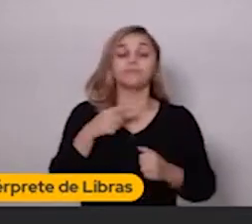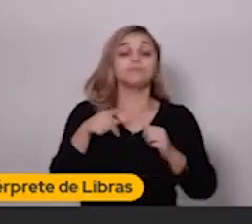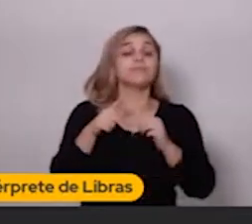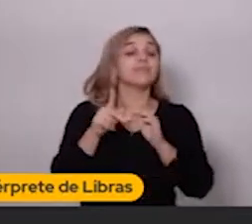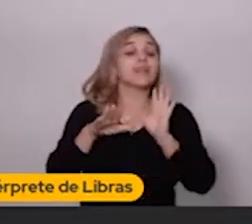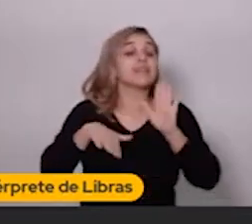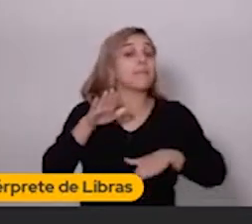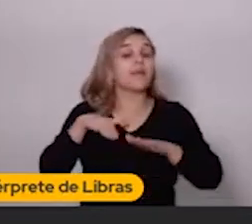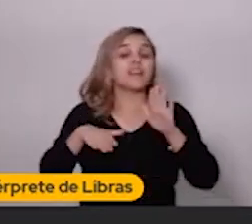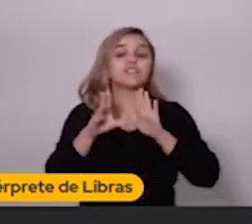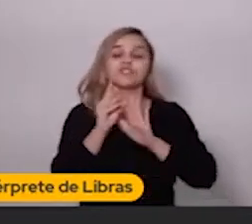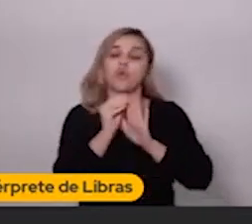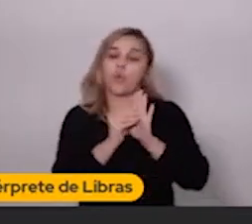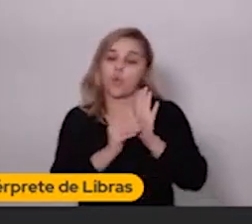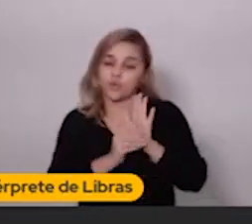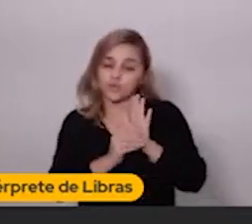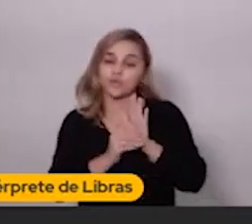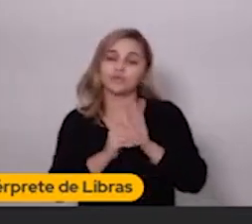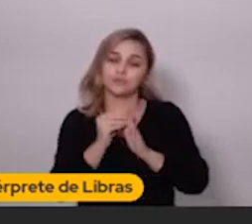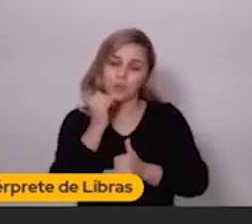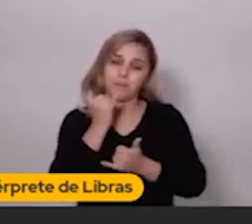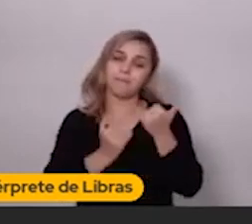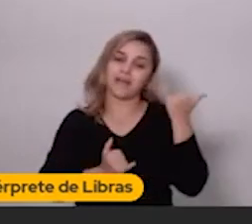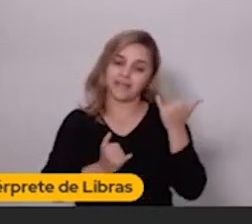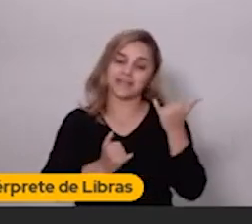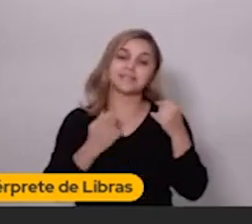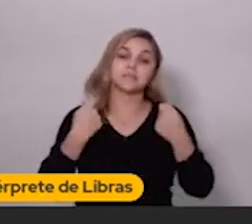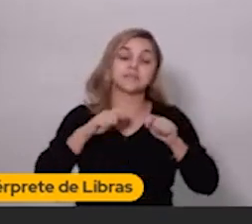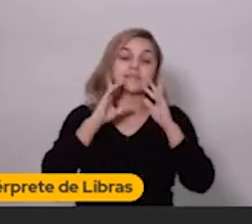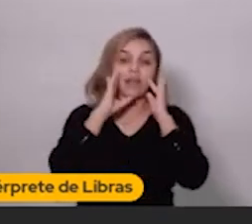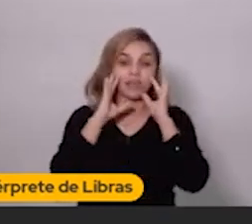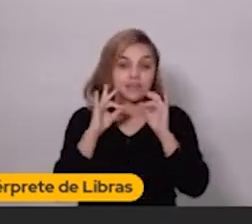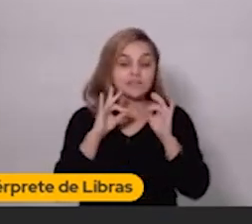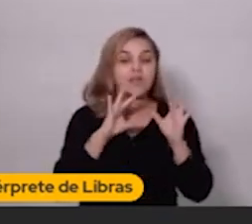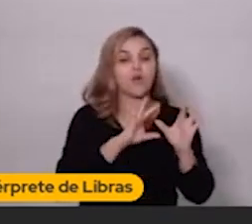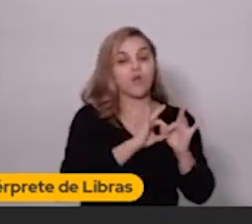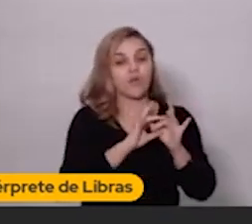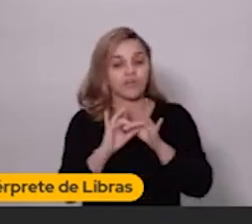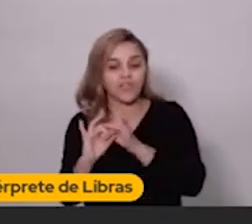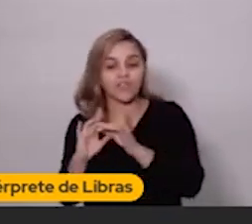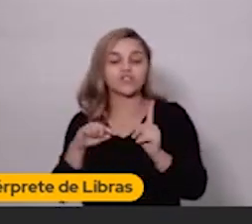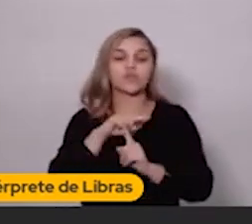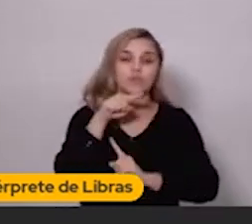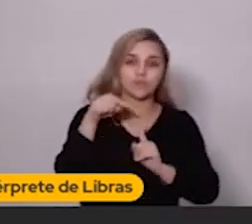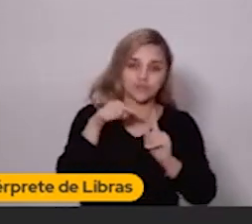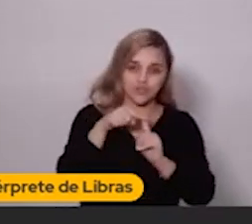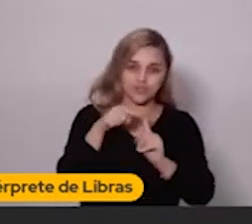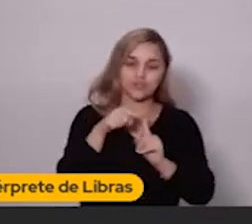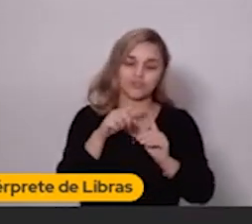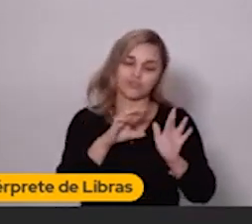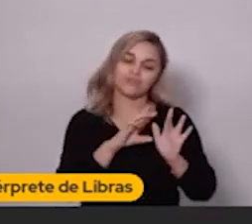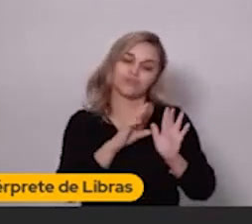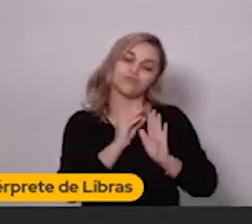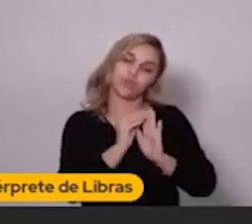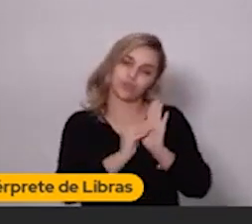conteúdo é bem parecido, né? Vocês têm sempre que prestar atenção no contexto ou no propósito daquele conteúdo.